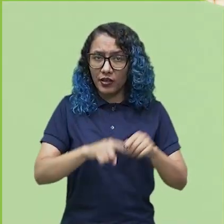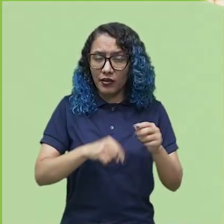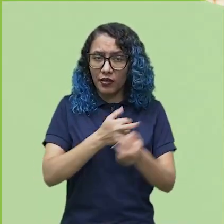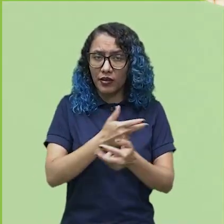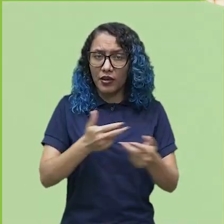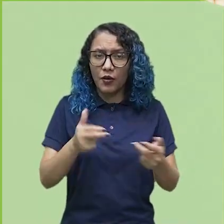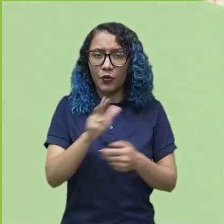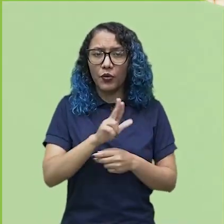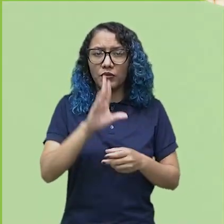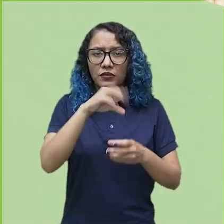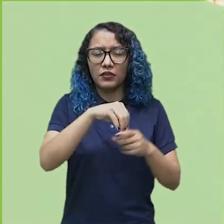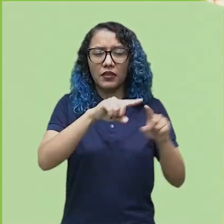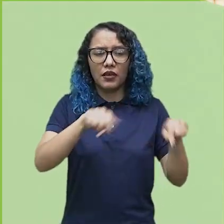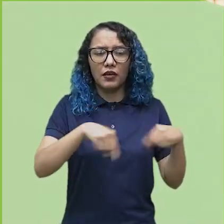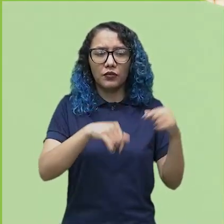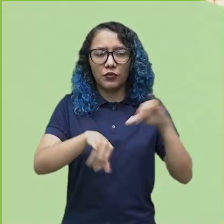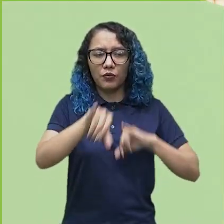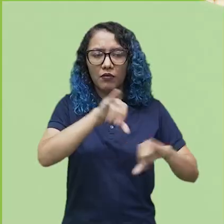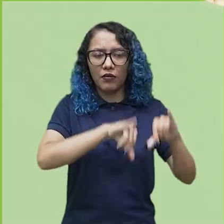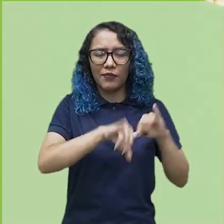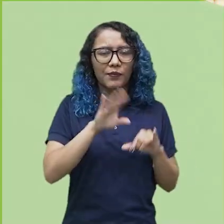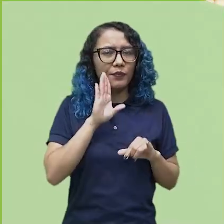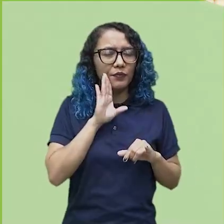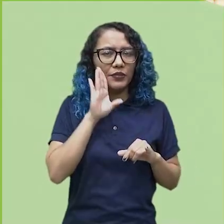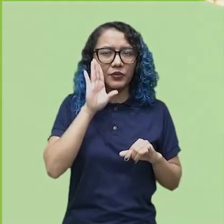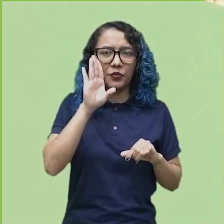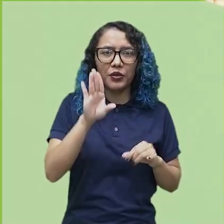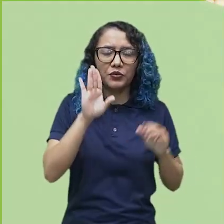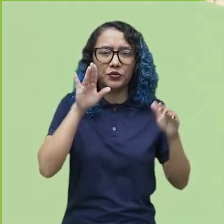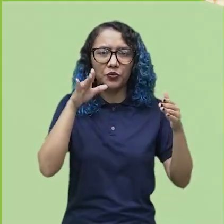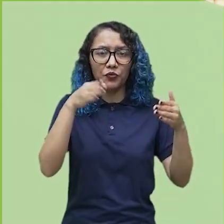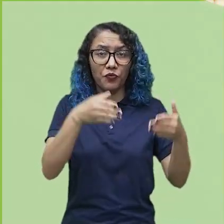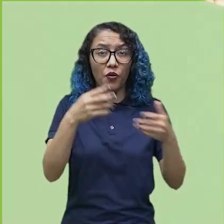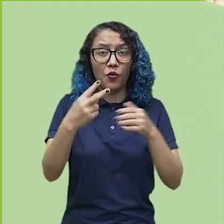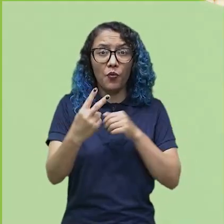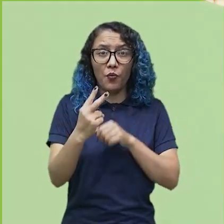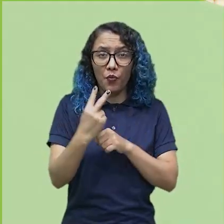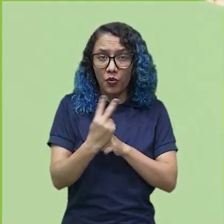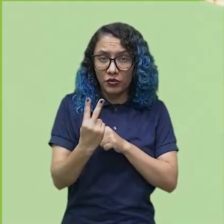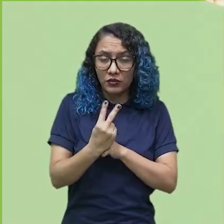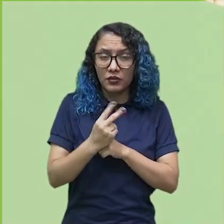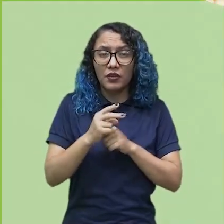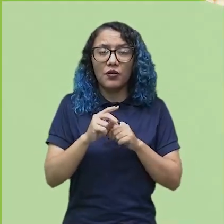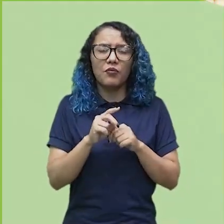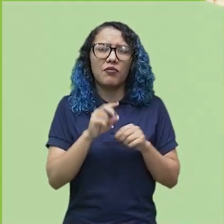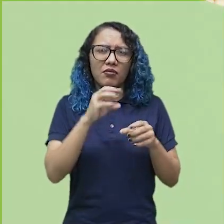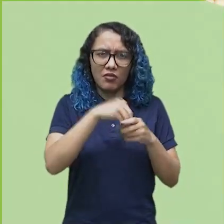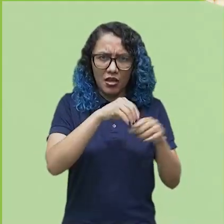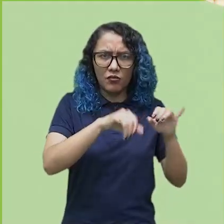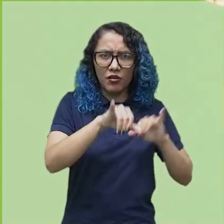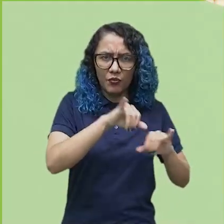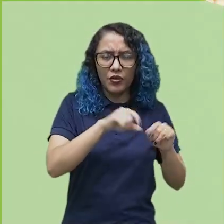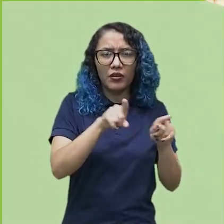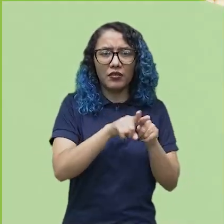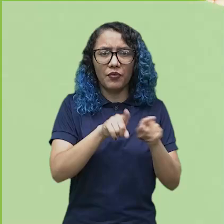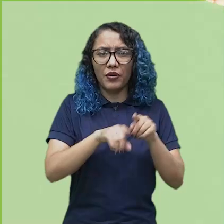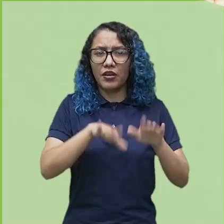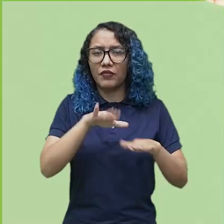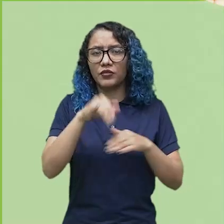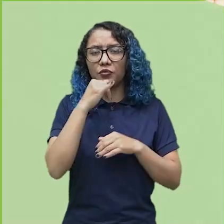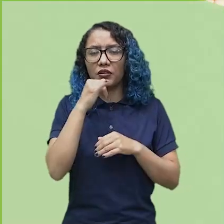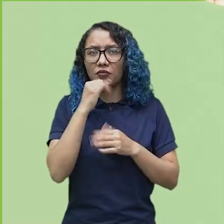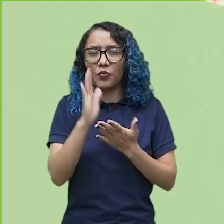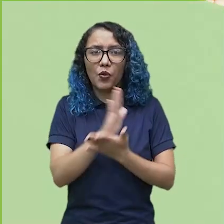são utilizados em laboratório, principalmente para proteção, mas não só em laboratório, às vezes você quer realizar alguma